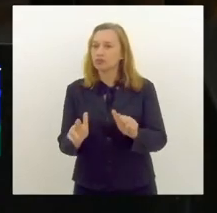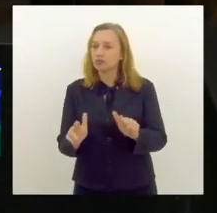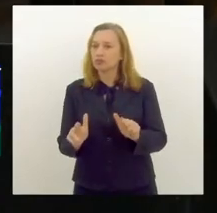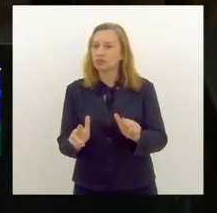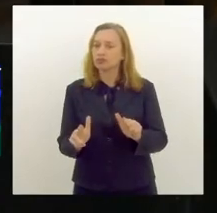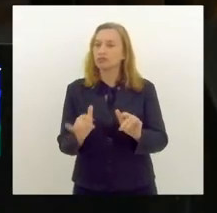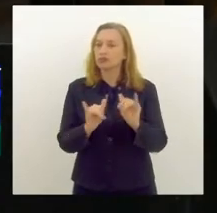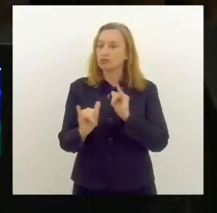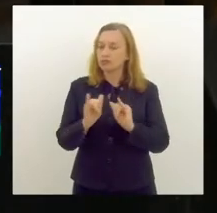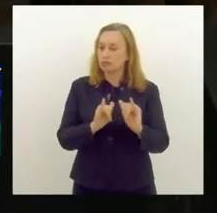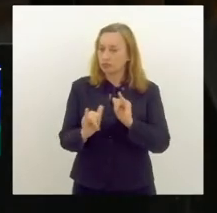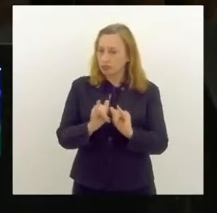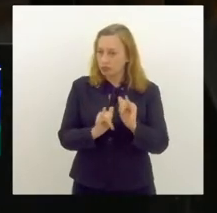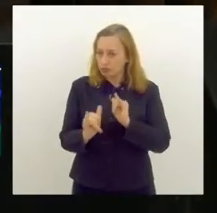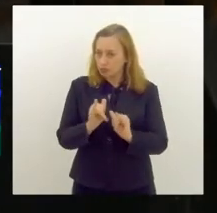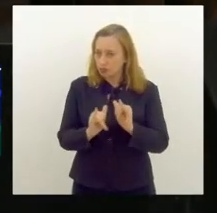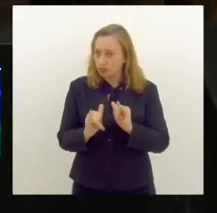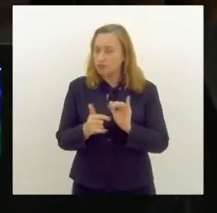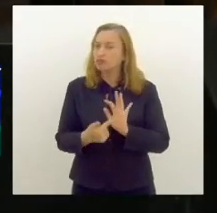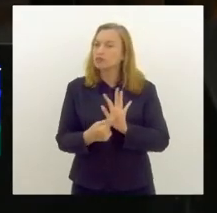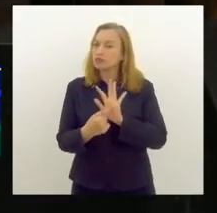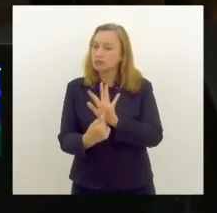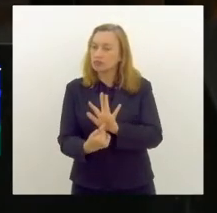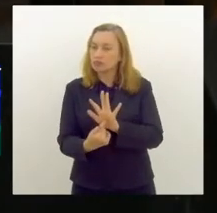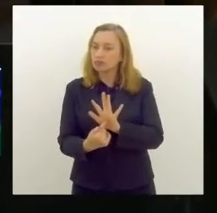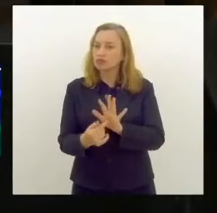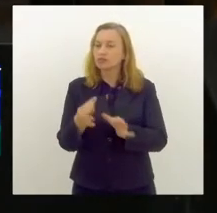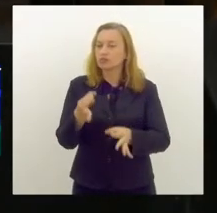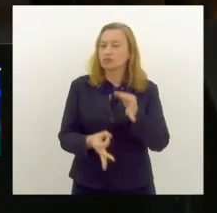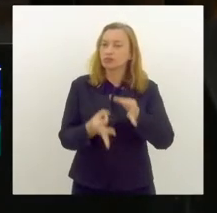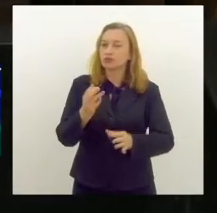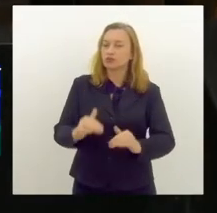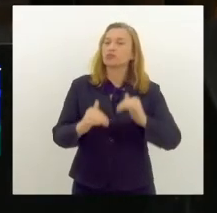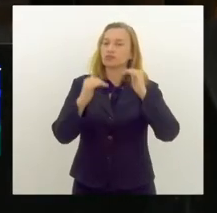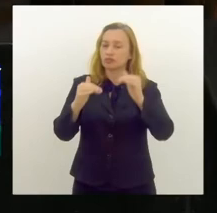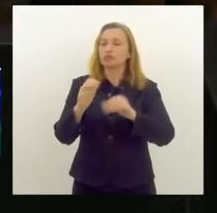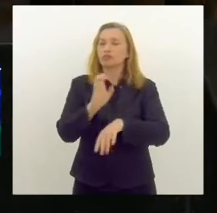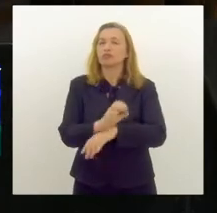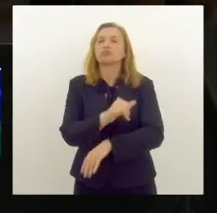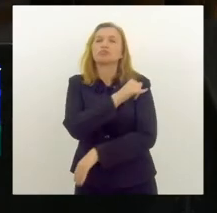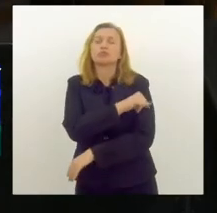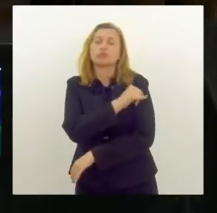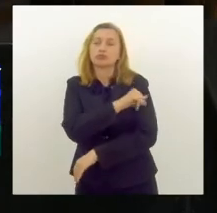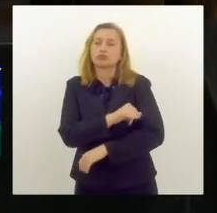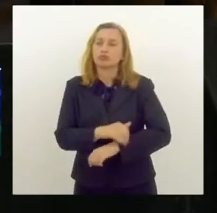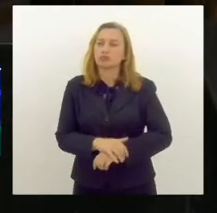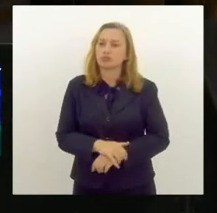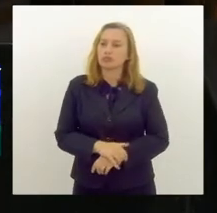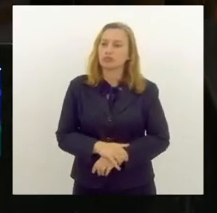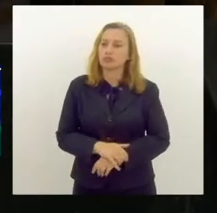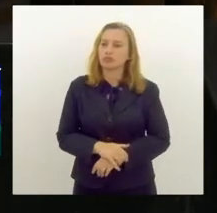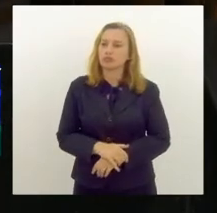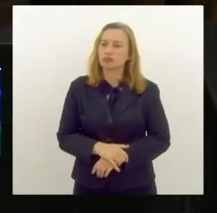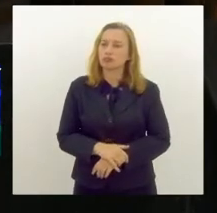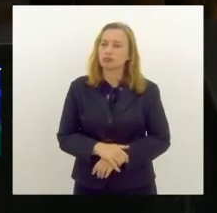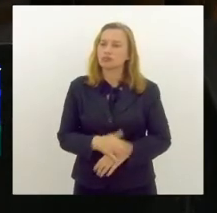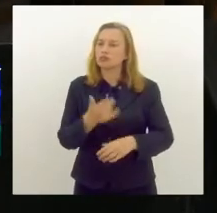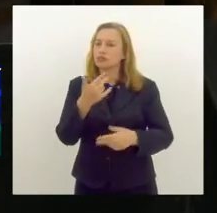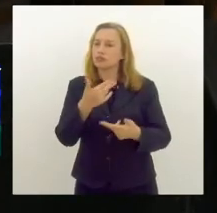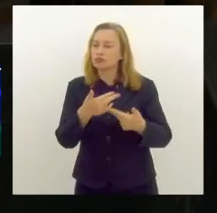dados revelados pelo Tribunal de Contas do Estado do Rio de Janeiro, que tinha uma série